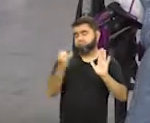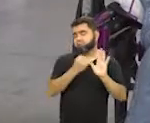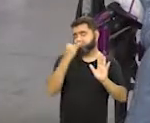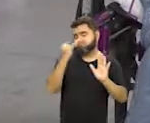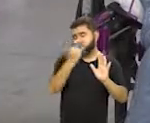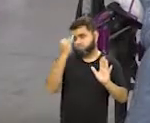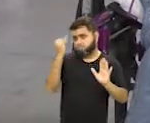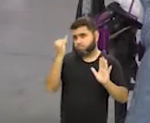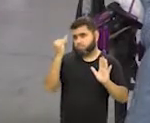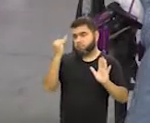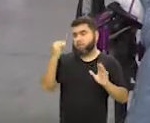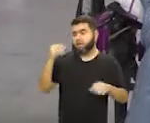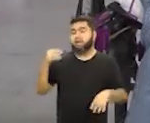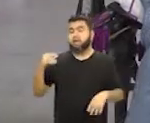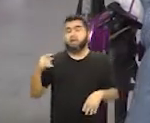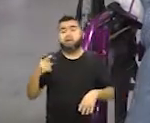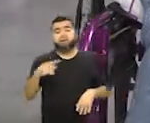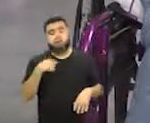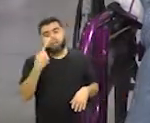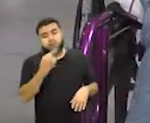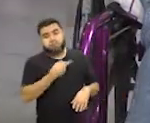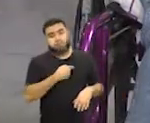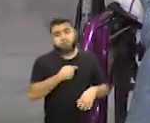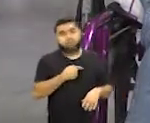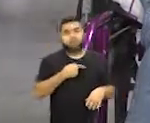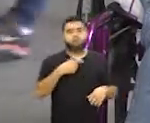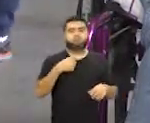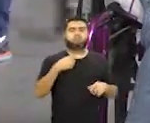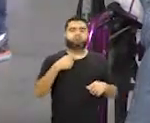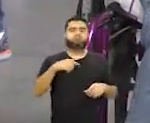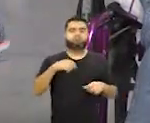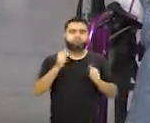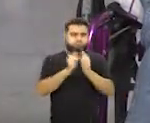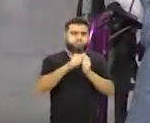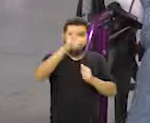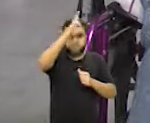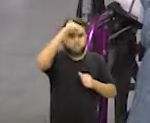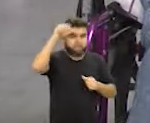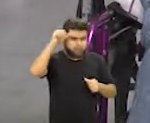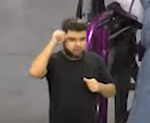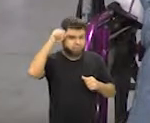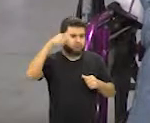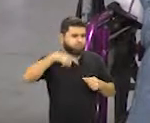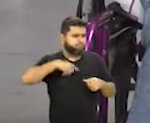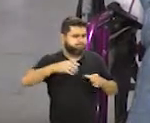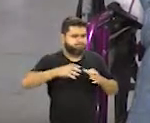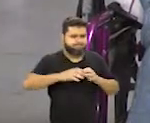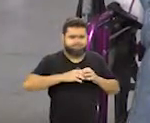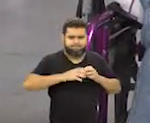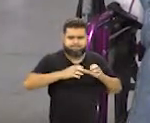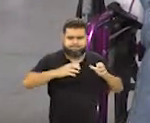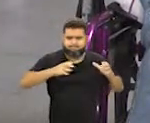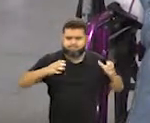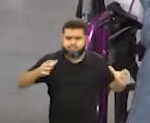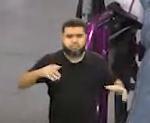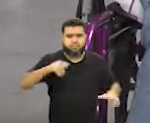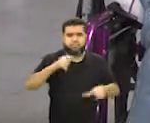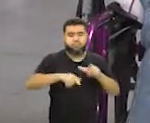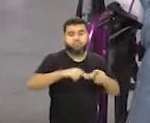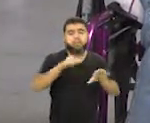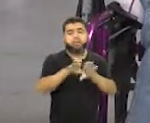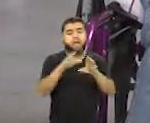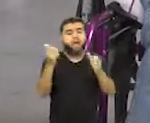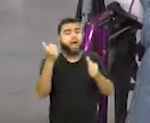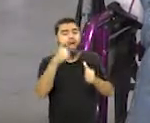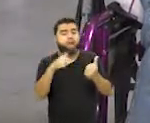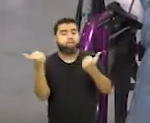na região, né? E nós estamos trabalhando agora juntamente com o prefeito, que nos deu uma abertura muito